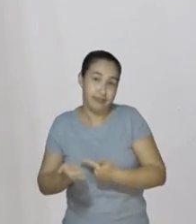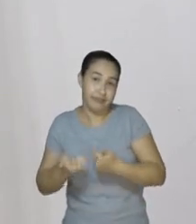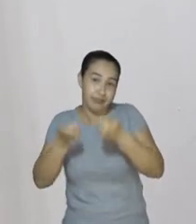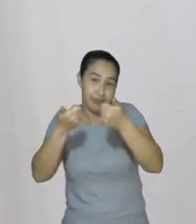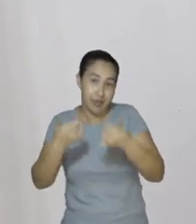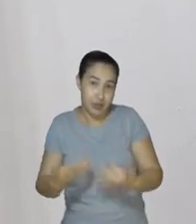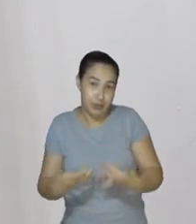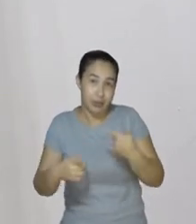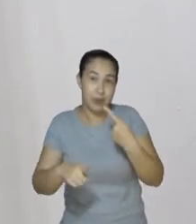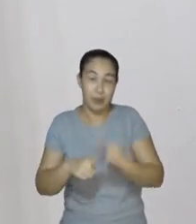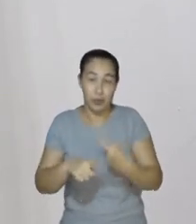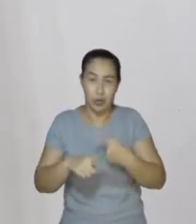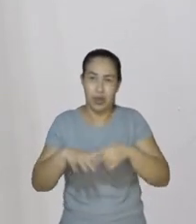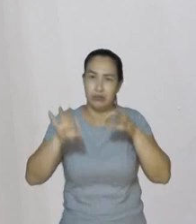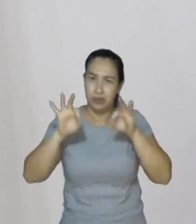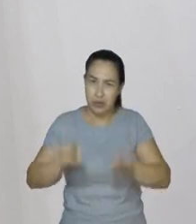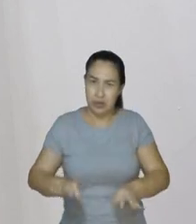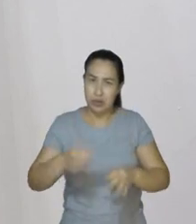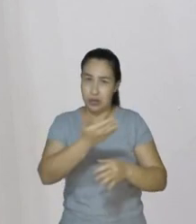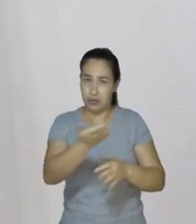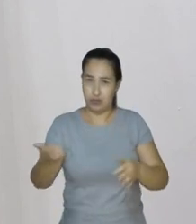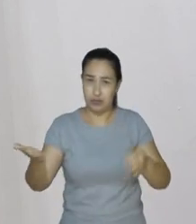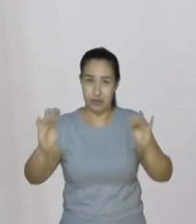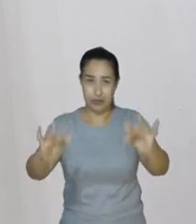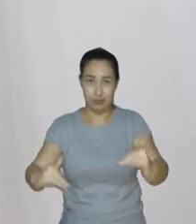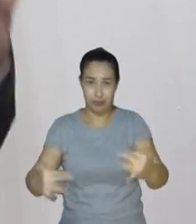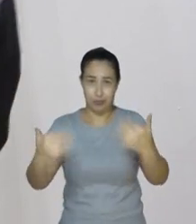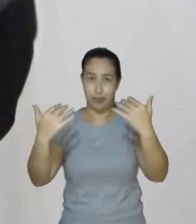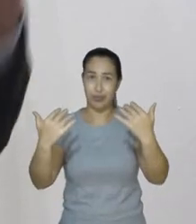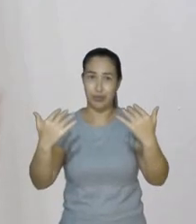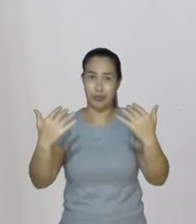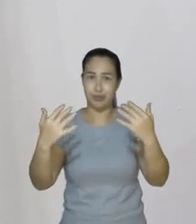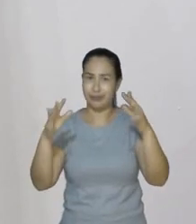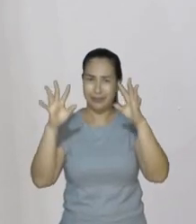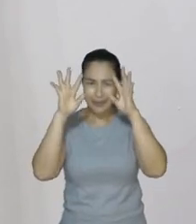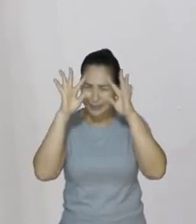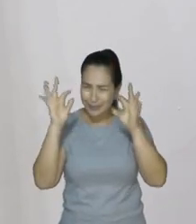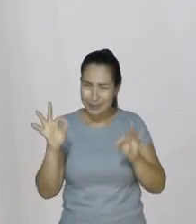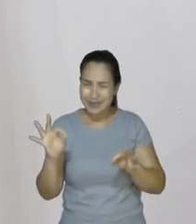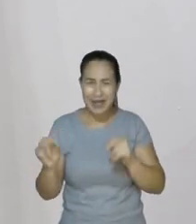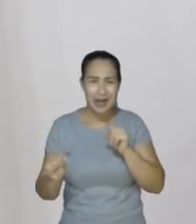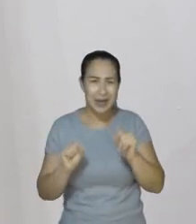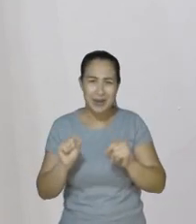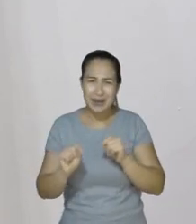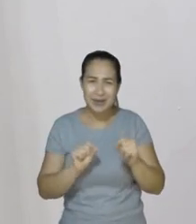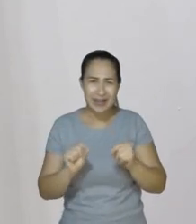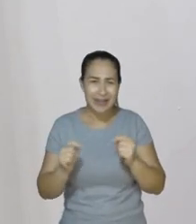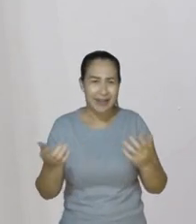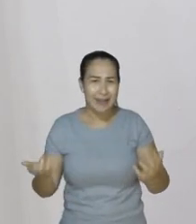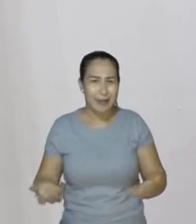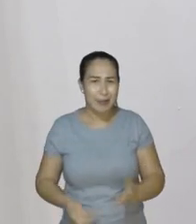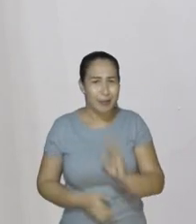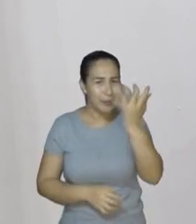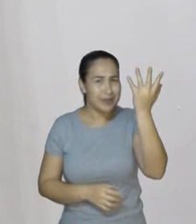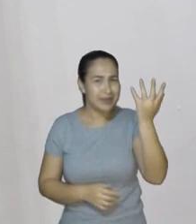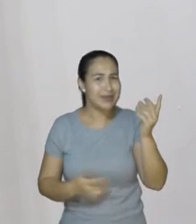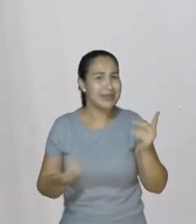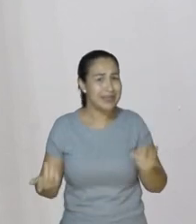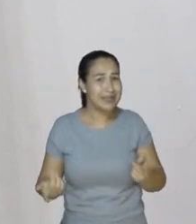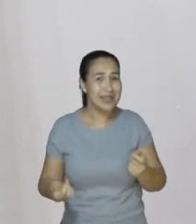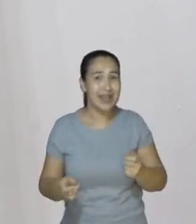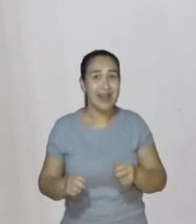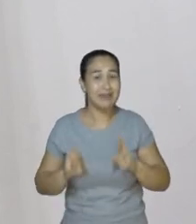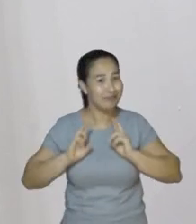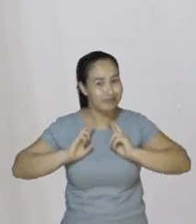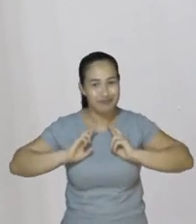tenho certeza que muitos que estão nos acompanhando pela televisão não estão muito compreendendo o que está acontecendo aqui. É algo extraordinário.